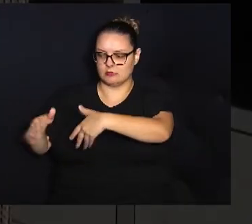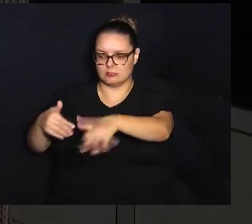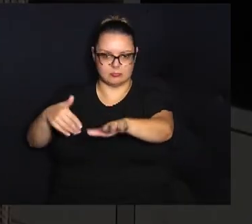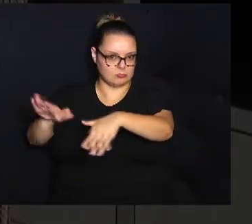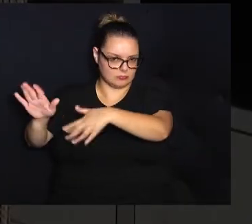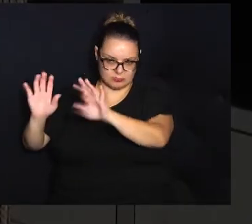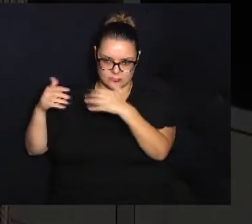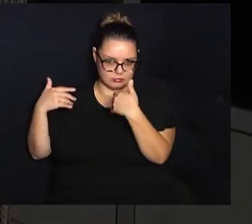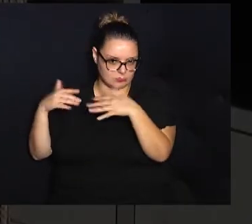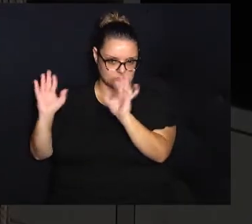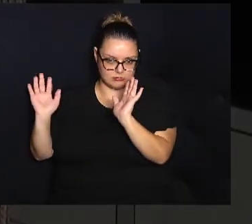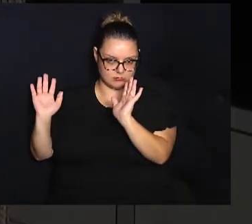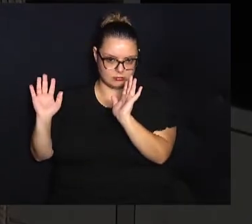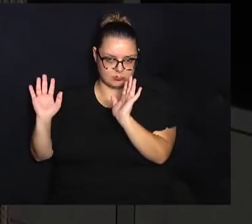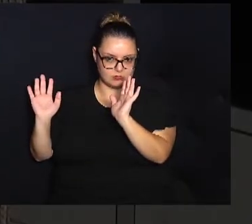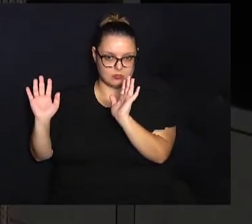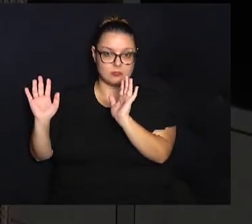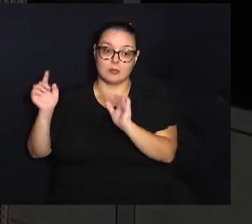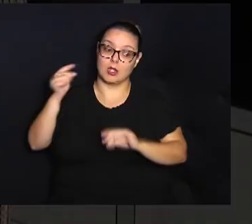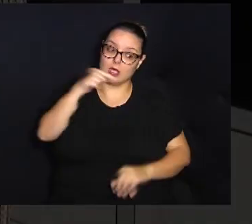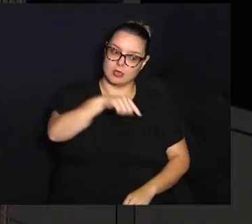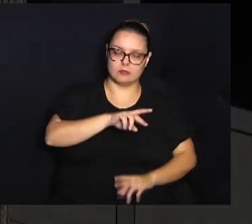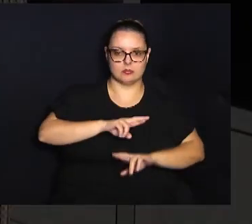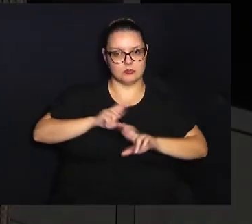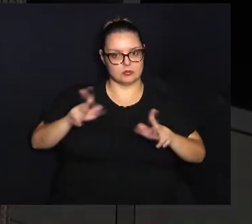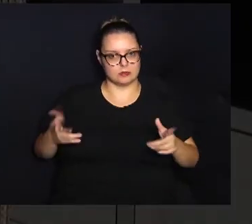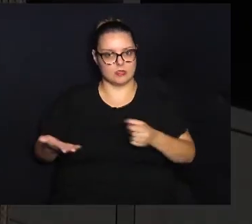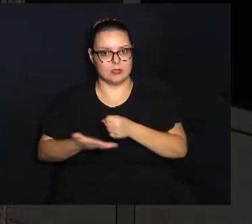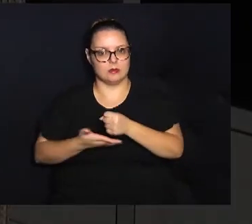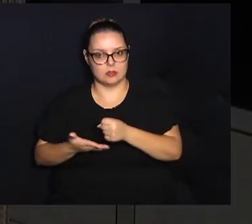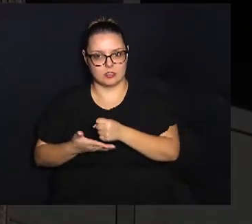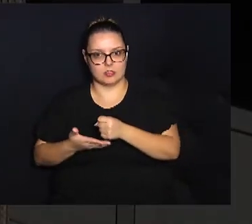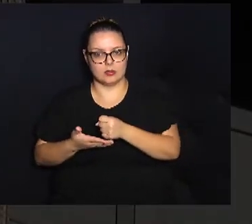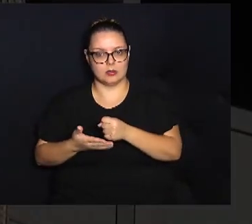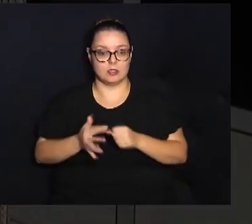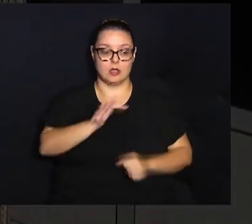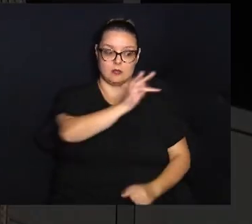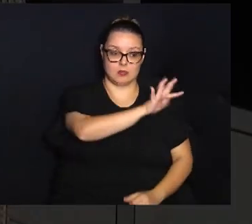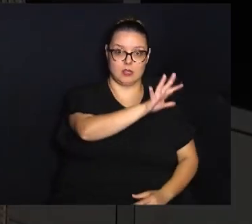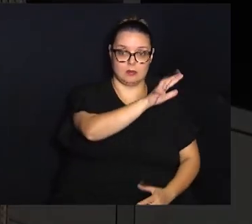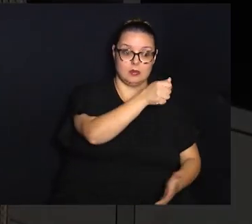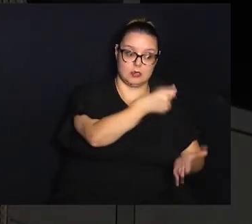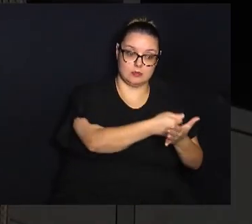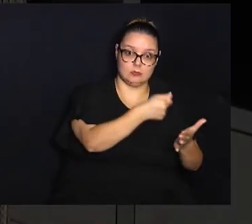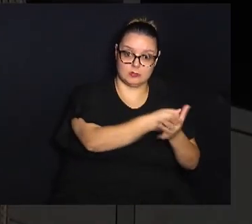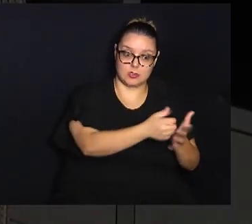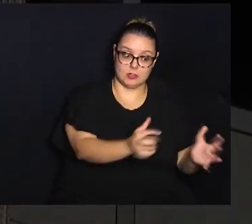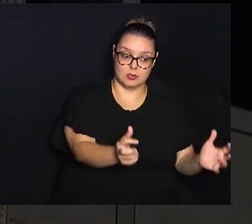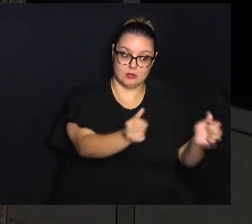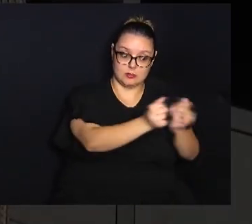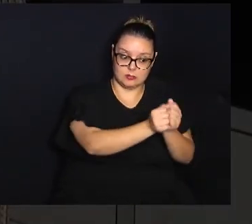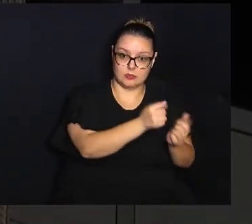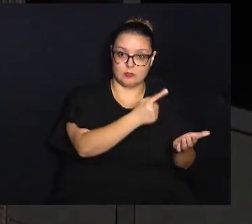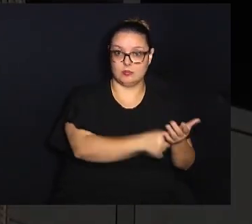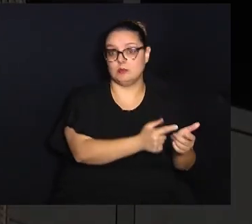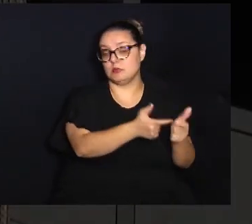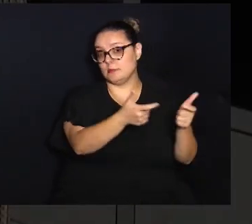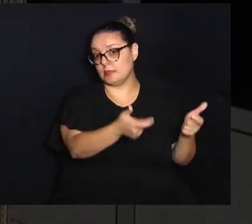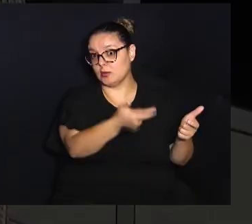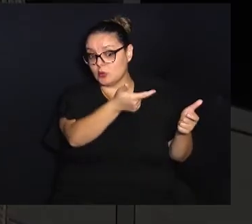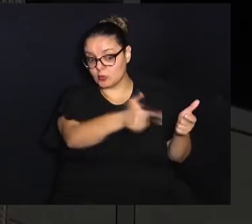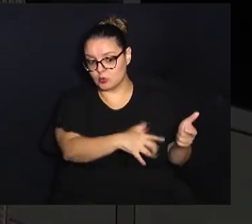seguia o seu caminho. Então, a diferença básica entre uma e outra é que a federação exige um certo compromisso maior. Há